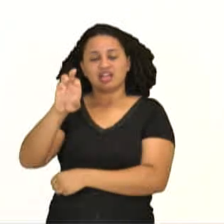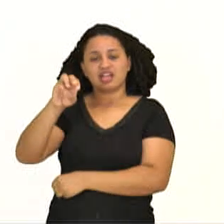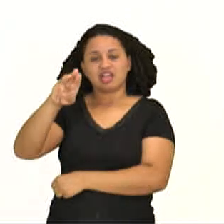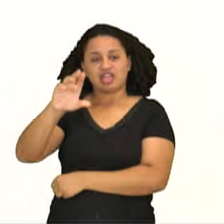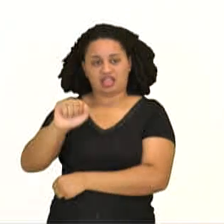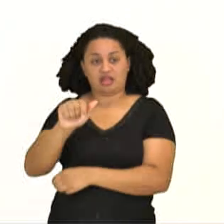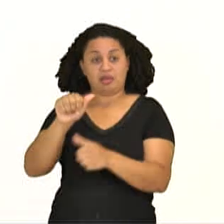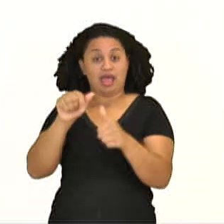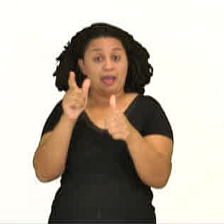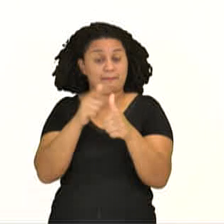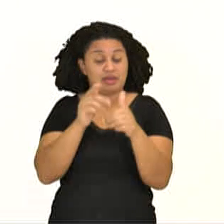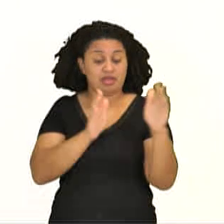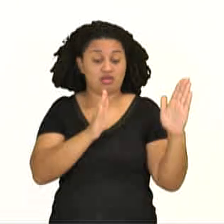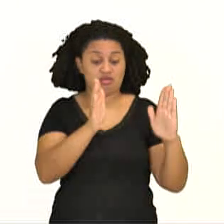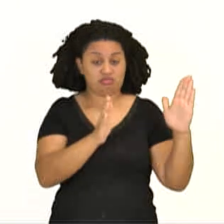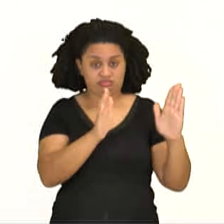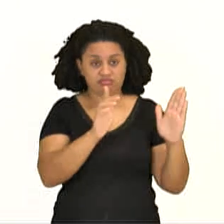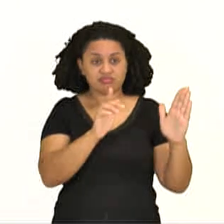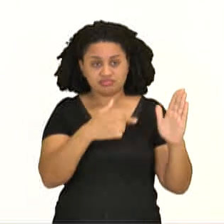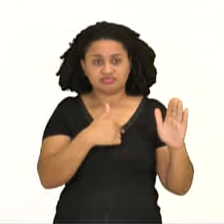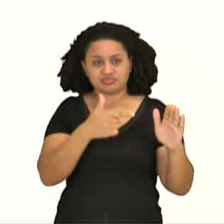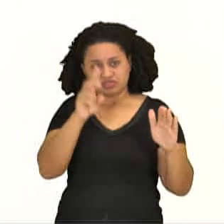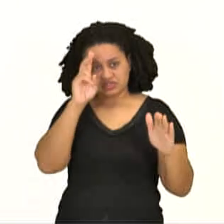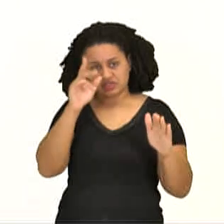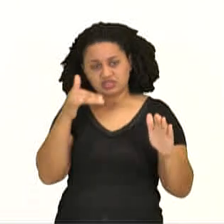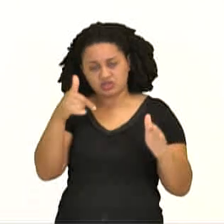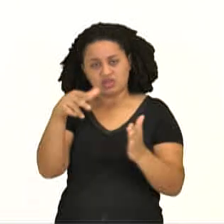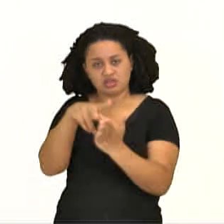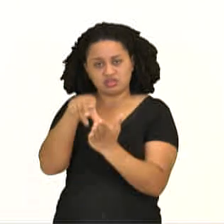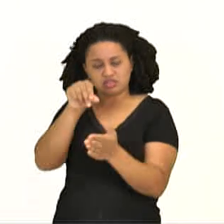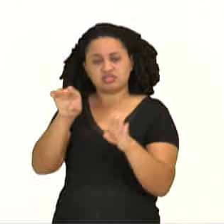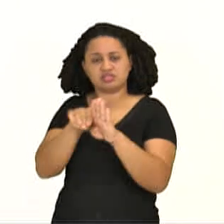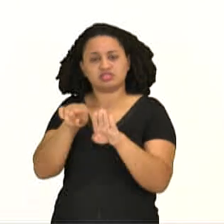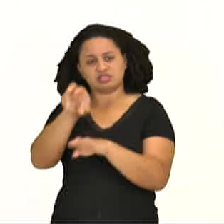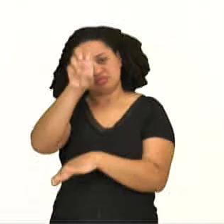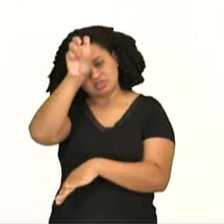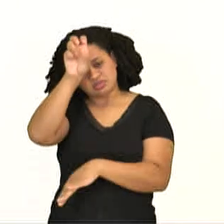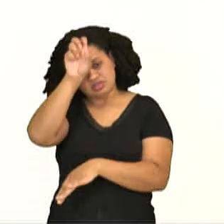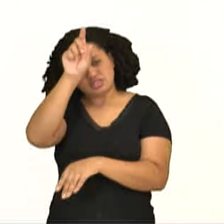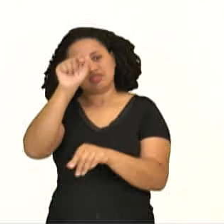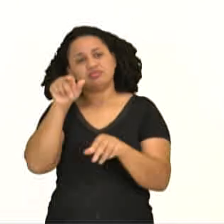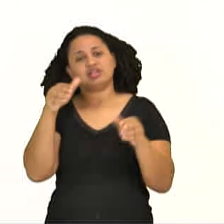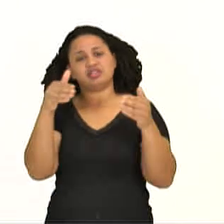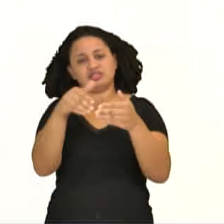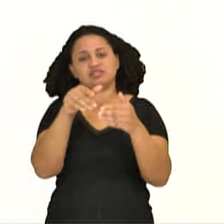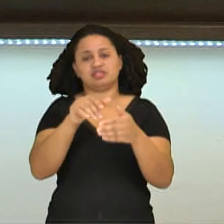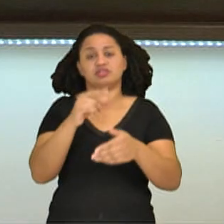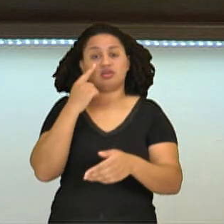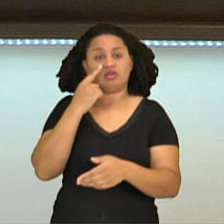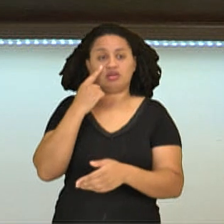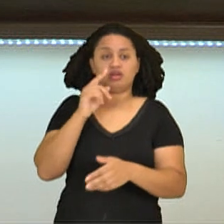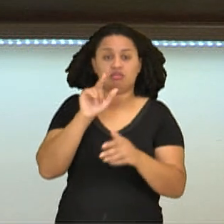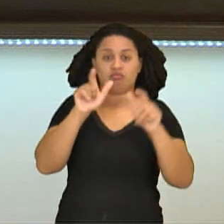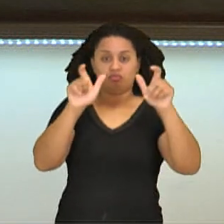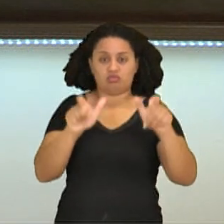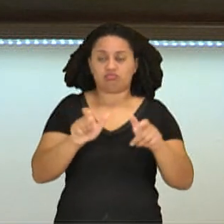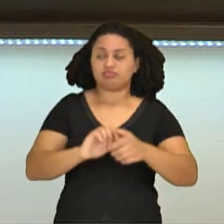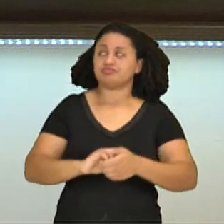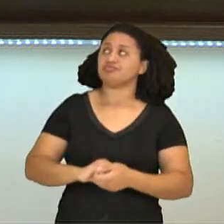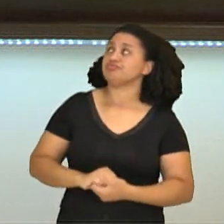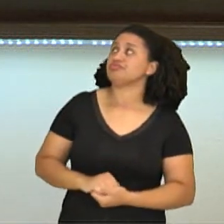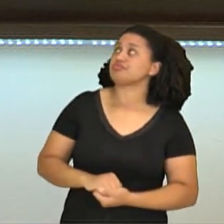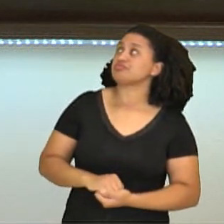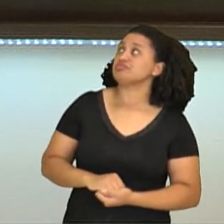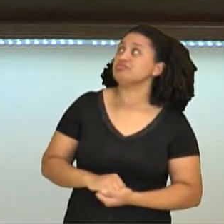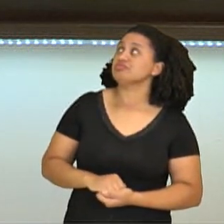Kerma, que seria a primeira fase. Tanto a história do reino Cuxo quanto do Egito estão extremamente ligadas. Já começa pela própria